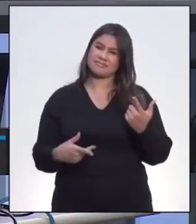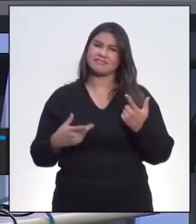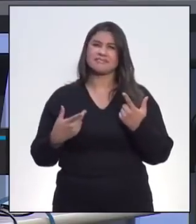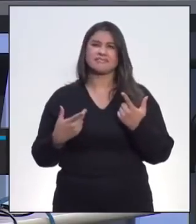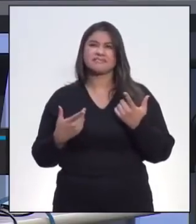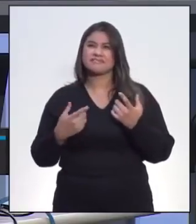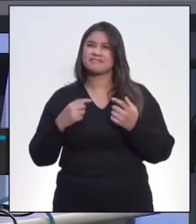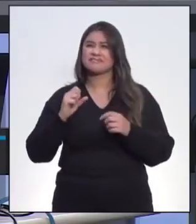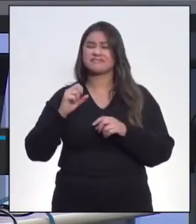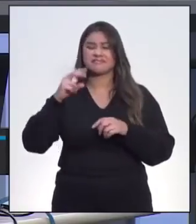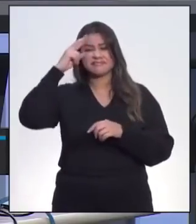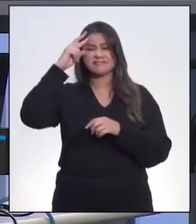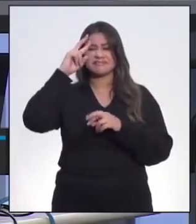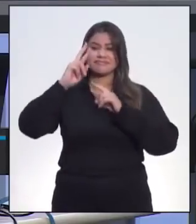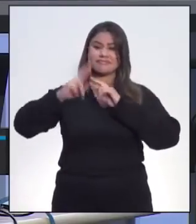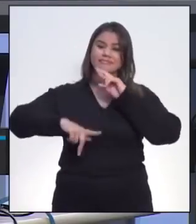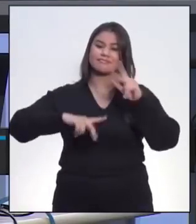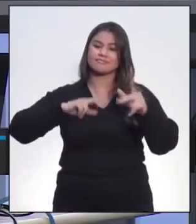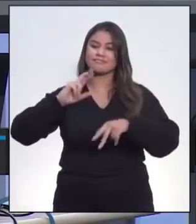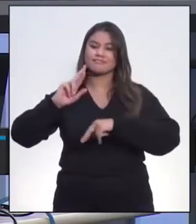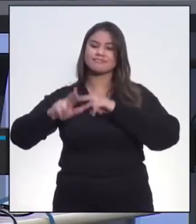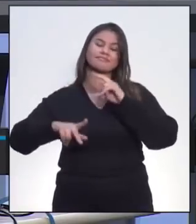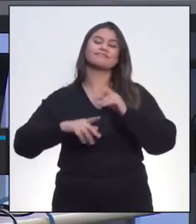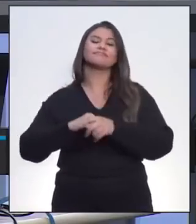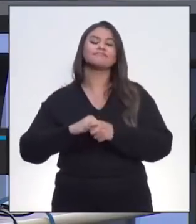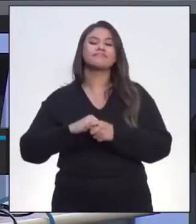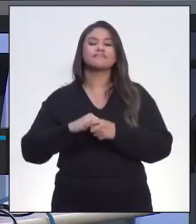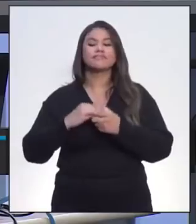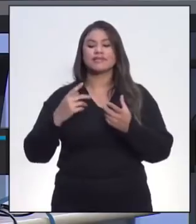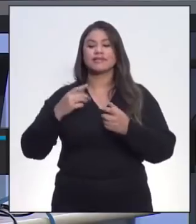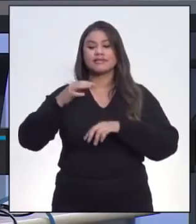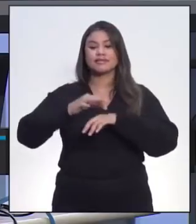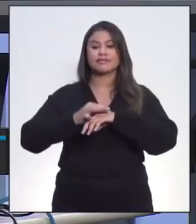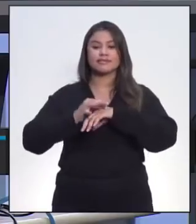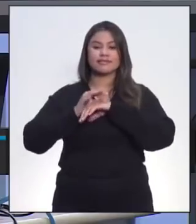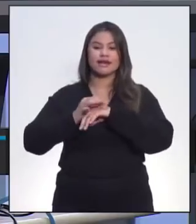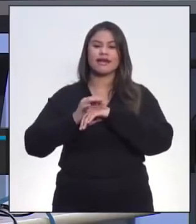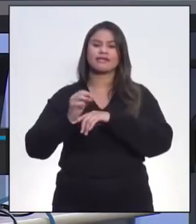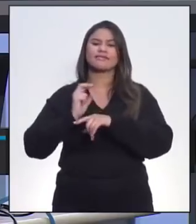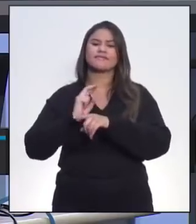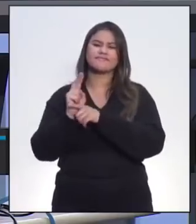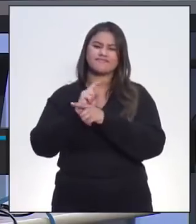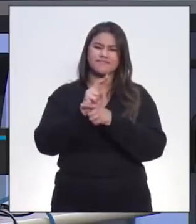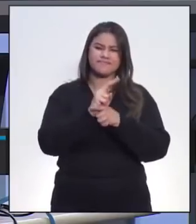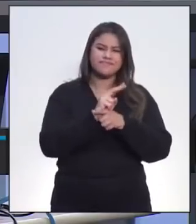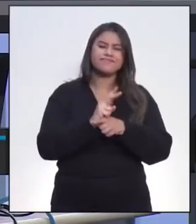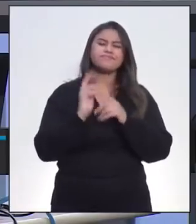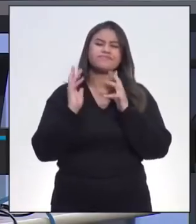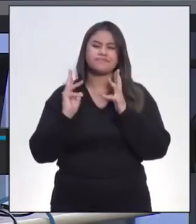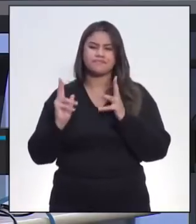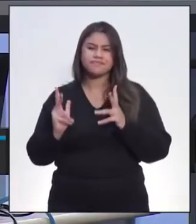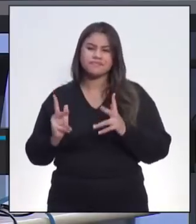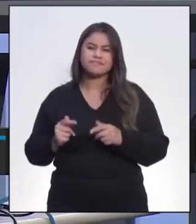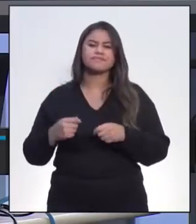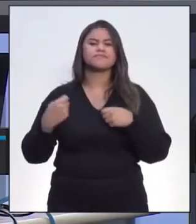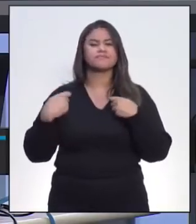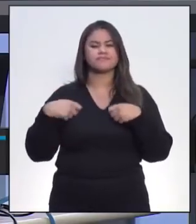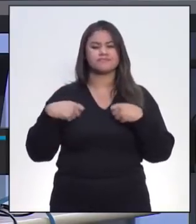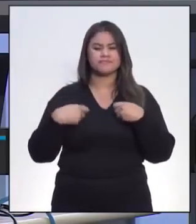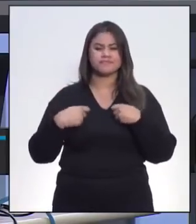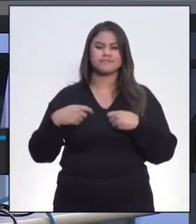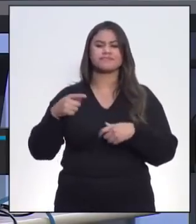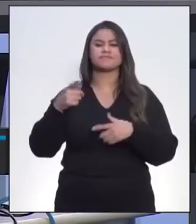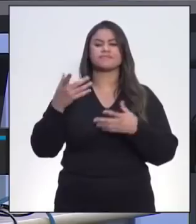A carne, ela é passada por inspeções, tem toda uma questão sanitária, então a gente sabe bem disso. Aí se